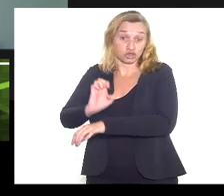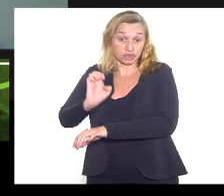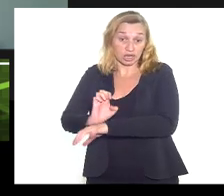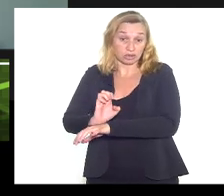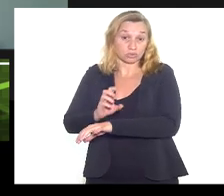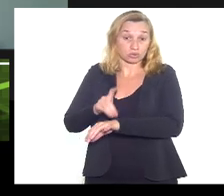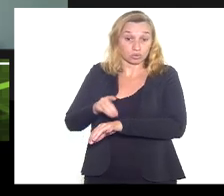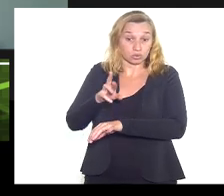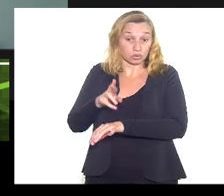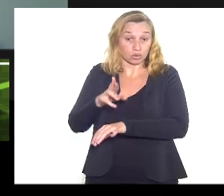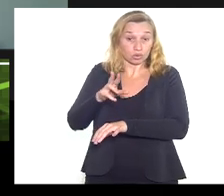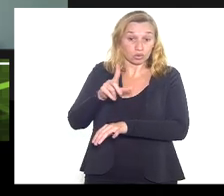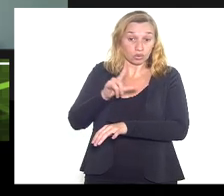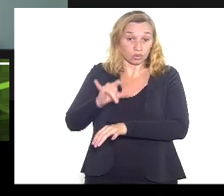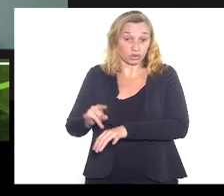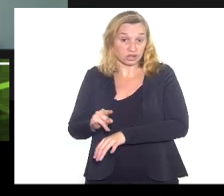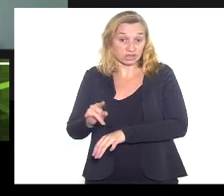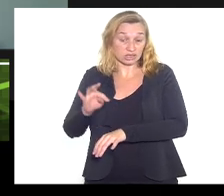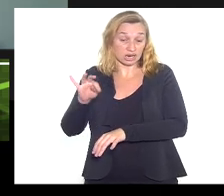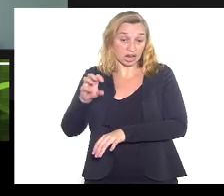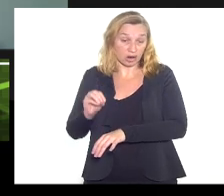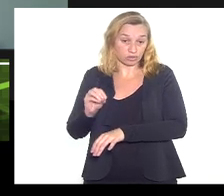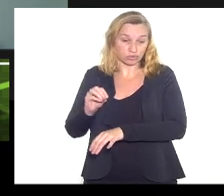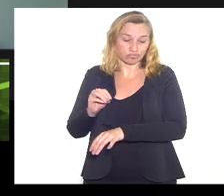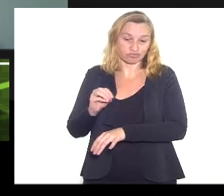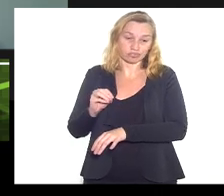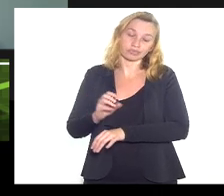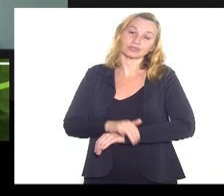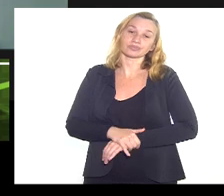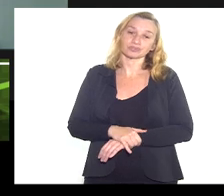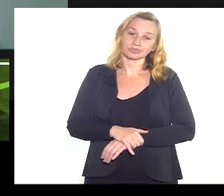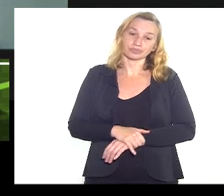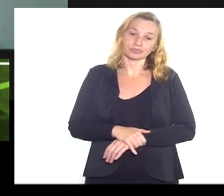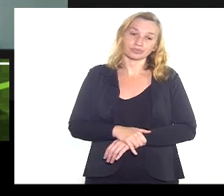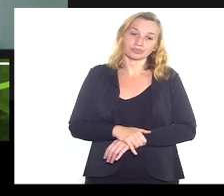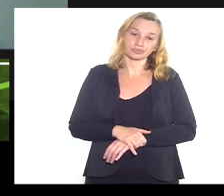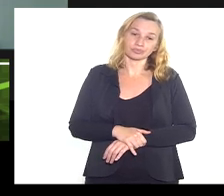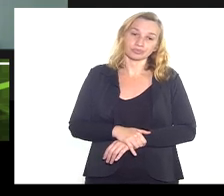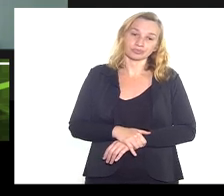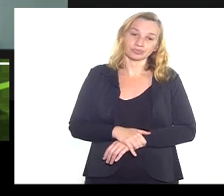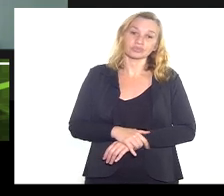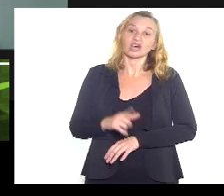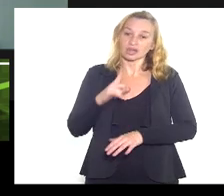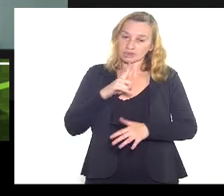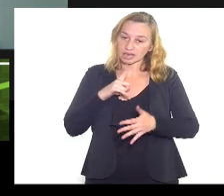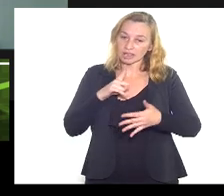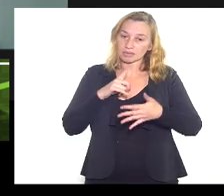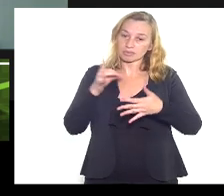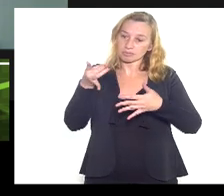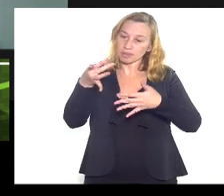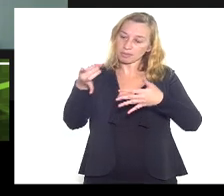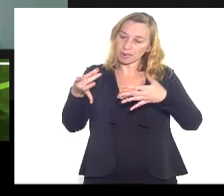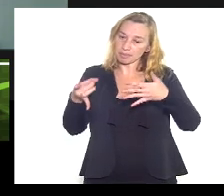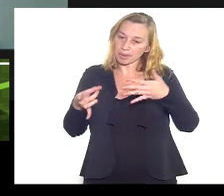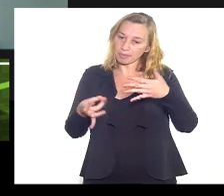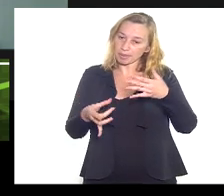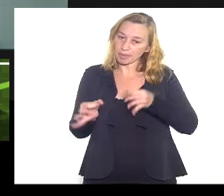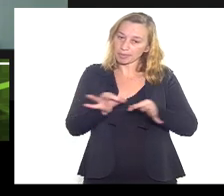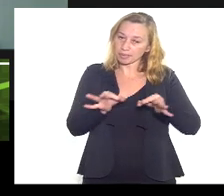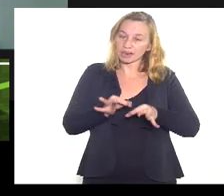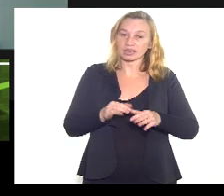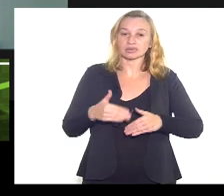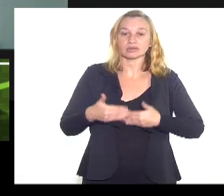Luiz Cláudio, não tem isso devidamente mapeado. Então,